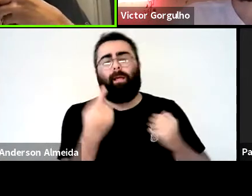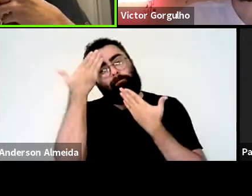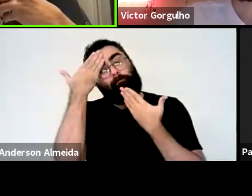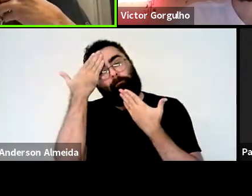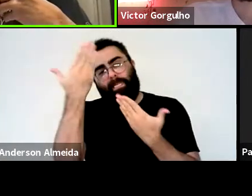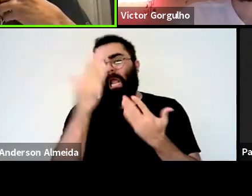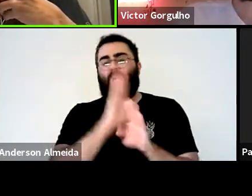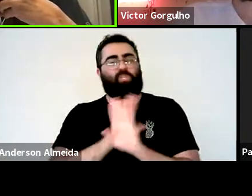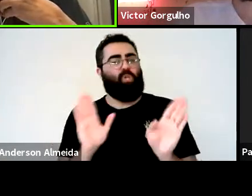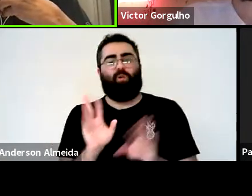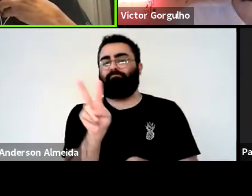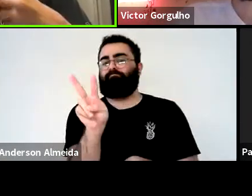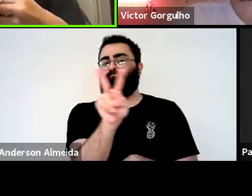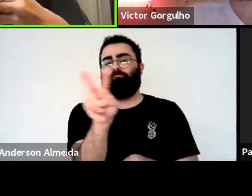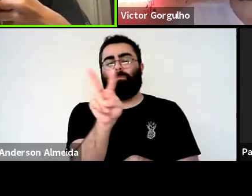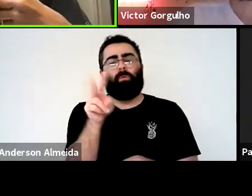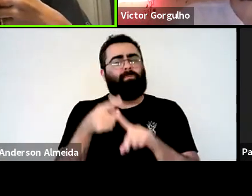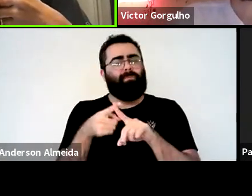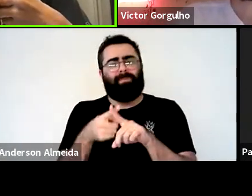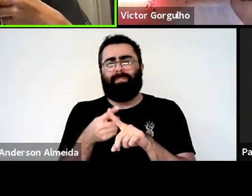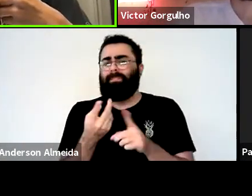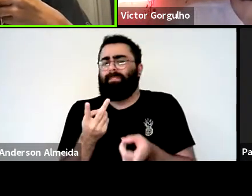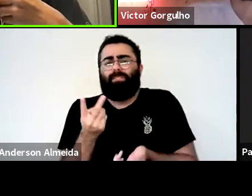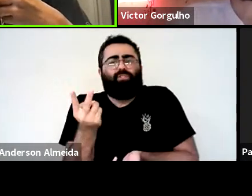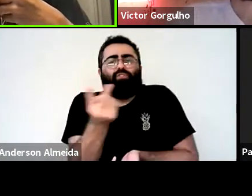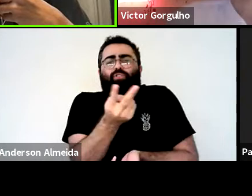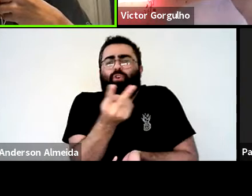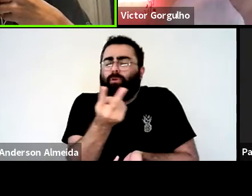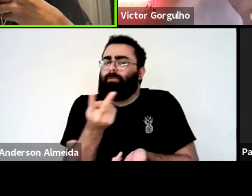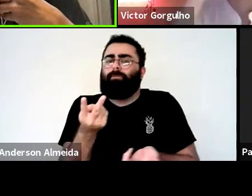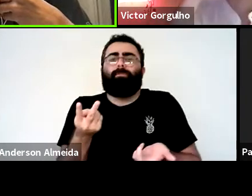vocês terem demonstrado,